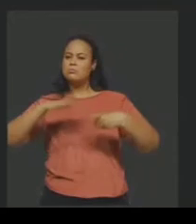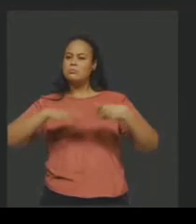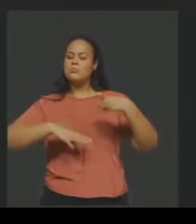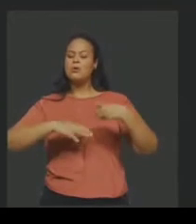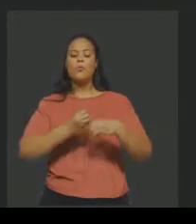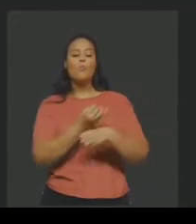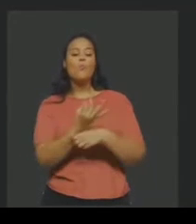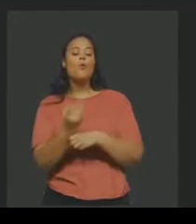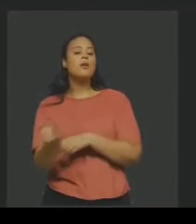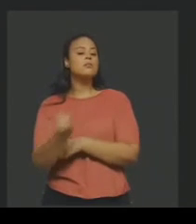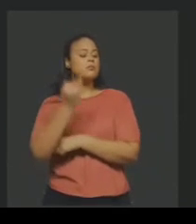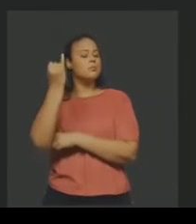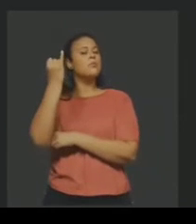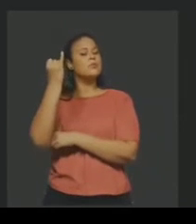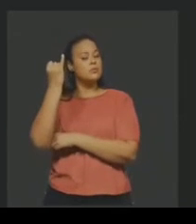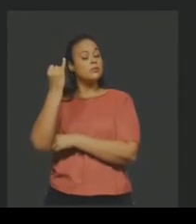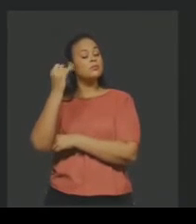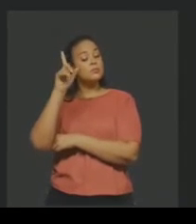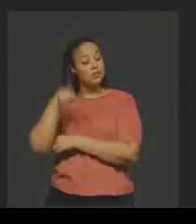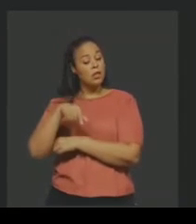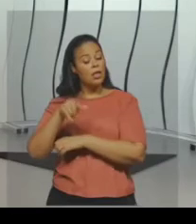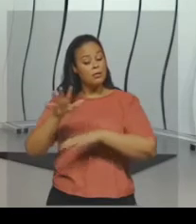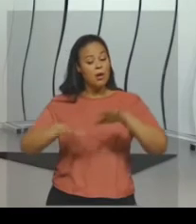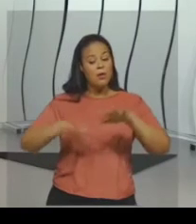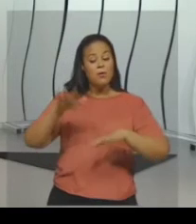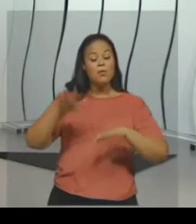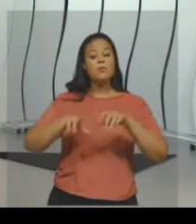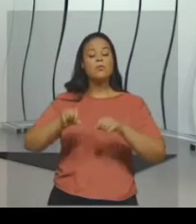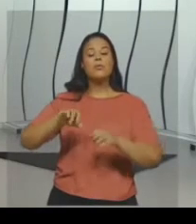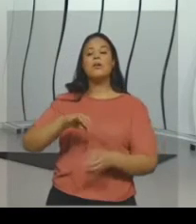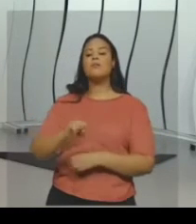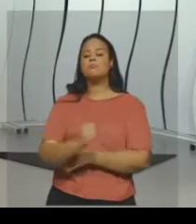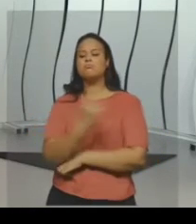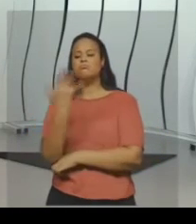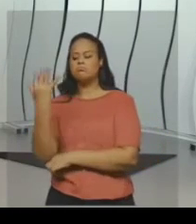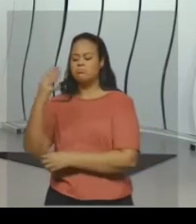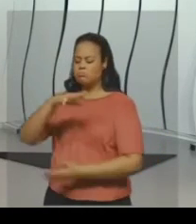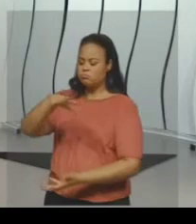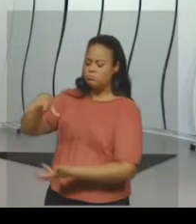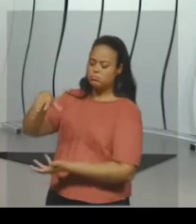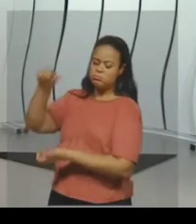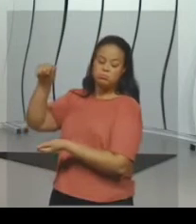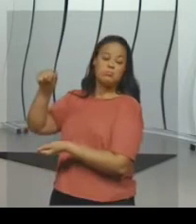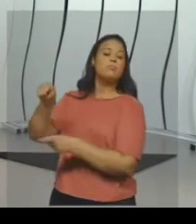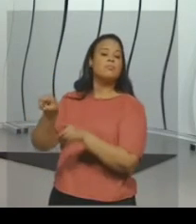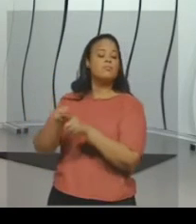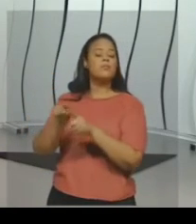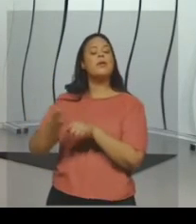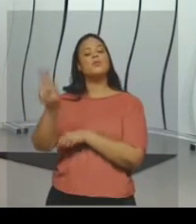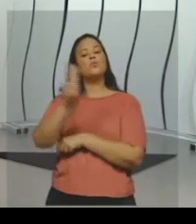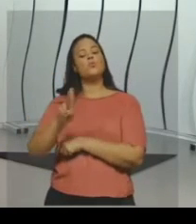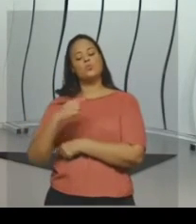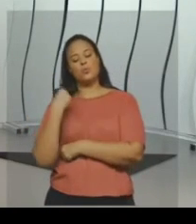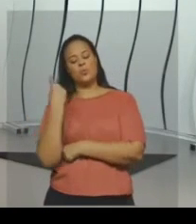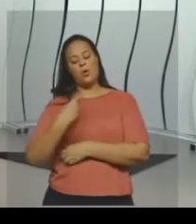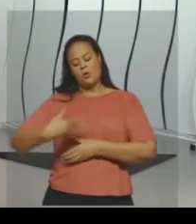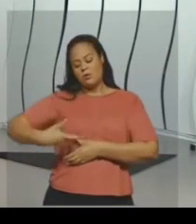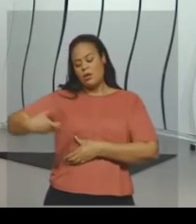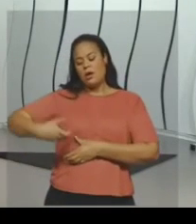quanto elas são importantes para o equilíbrio do meio ambiente e também no nosso uso, no uso ao nosso favor, produzindo